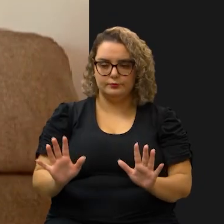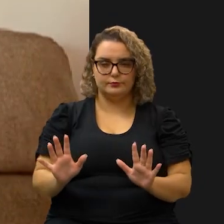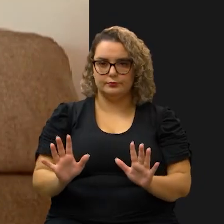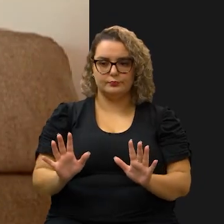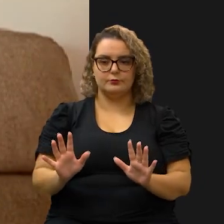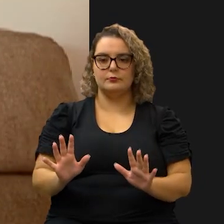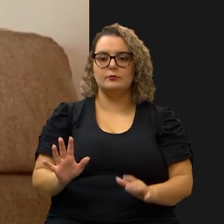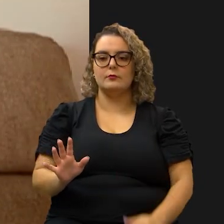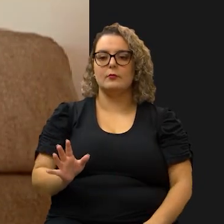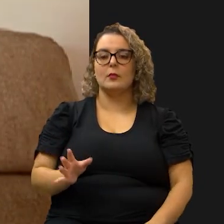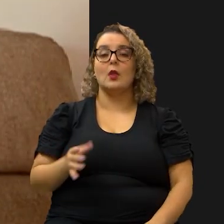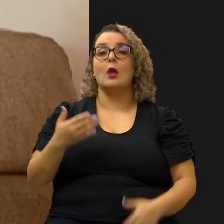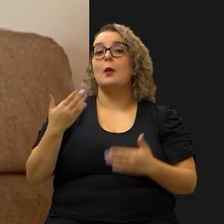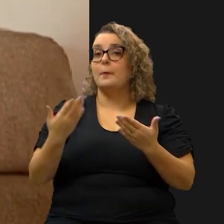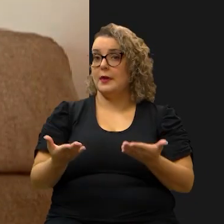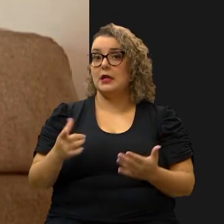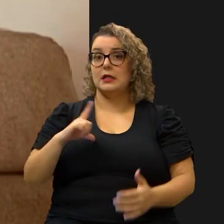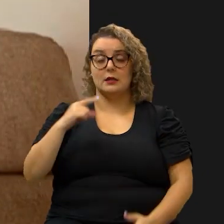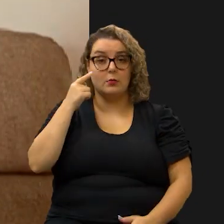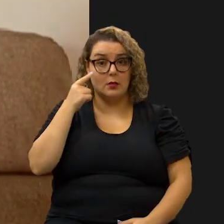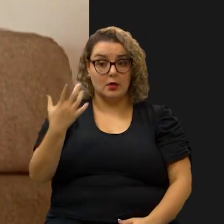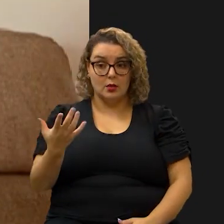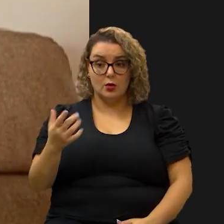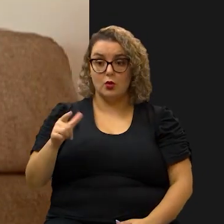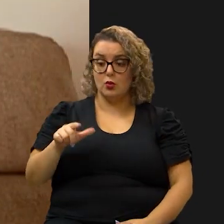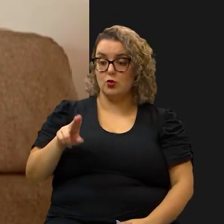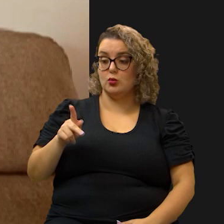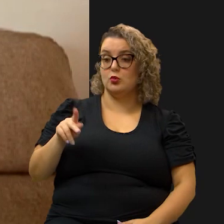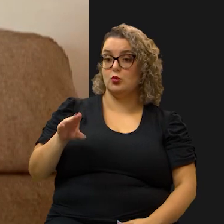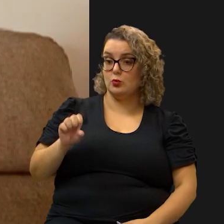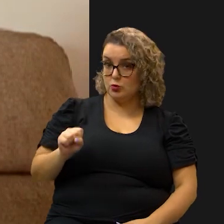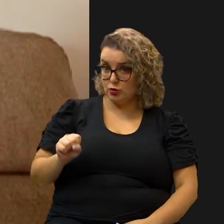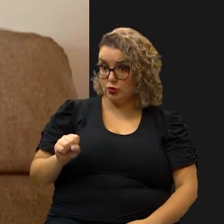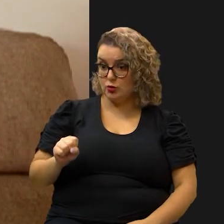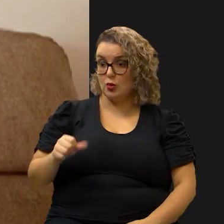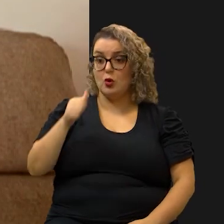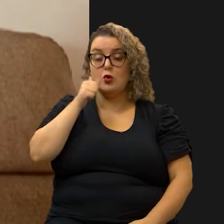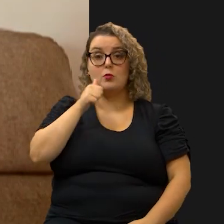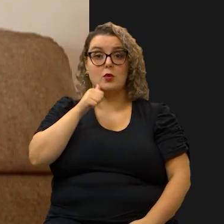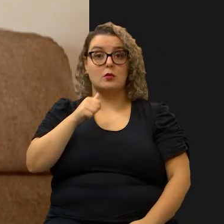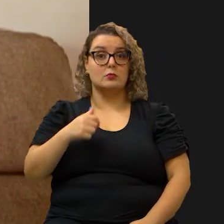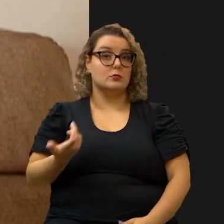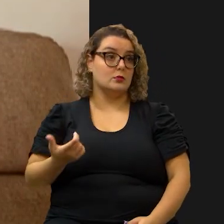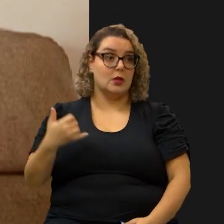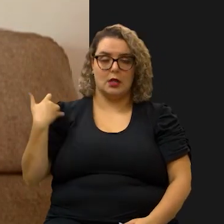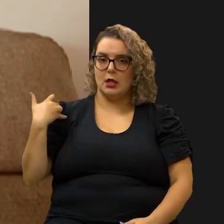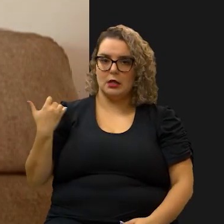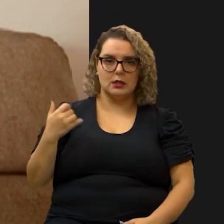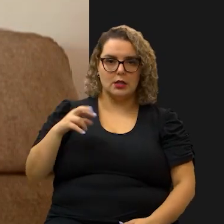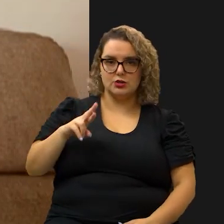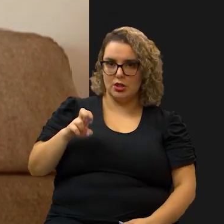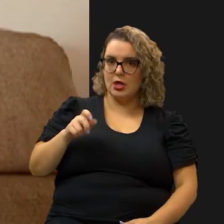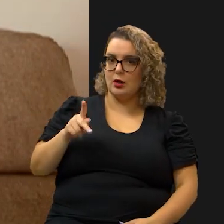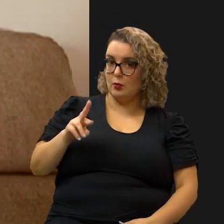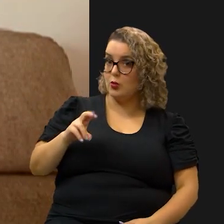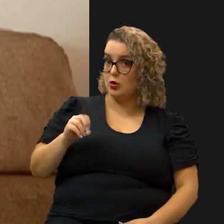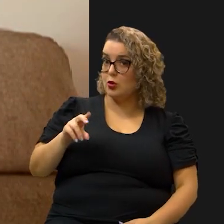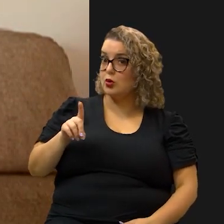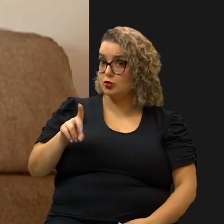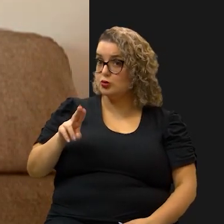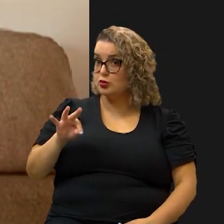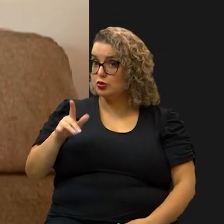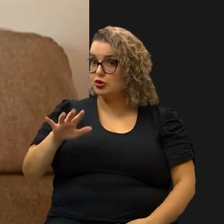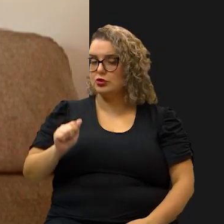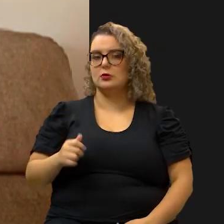grande engano, né? Para você ter ideia, o lúpus, ele acomete mulheres, como eu disse, em idade reprodutiva, mais,